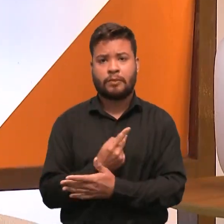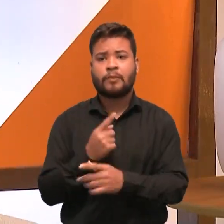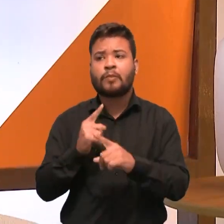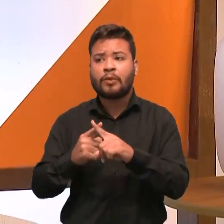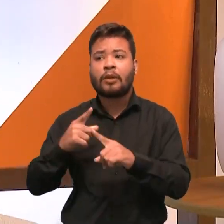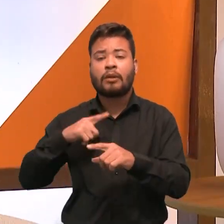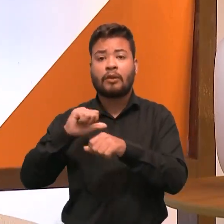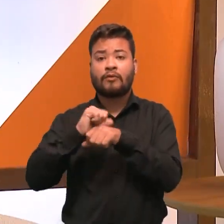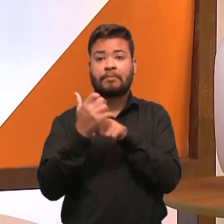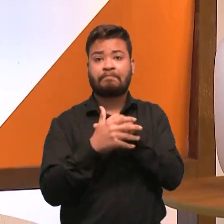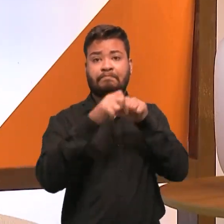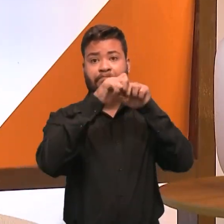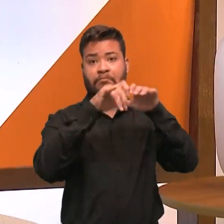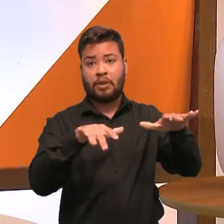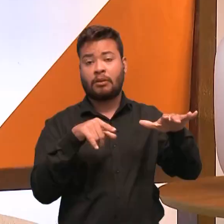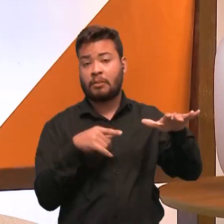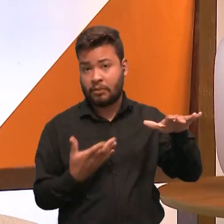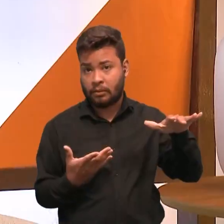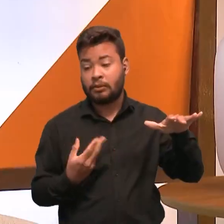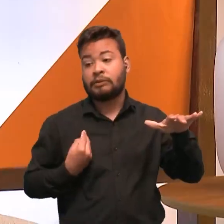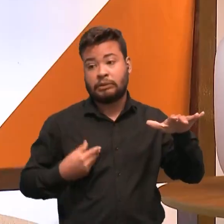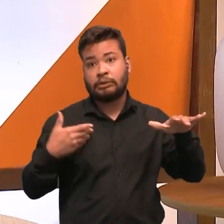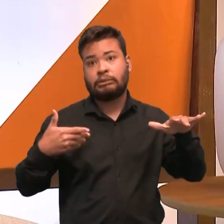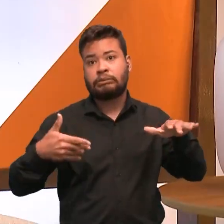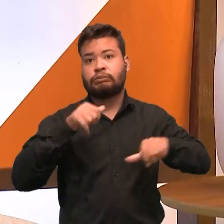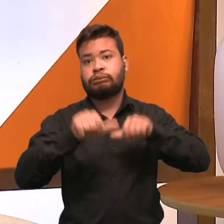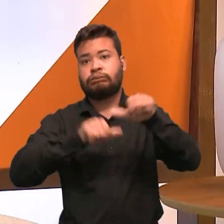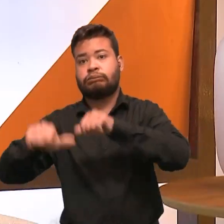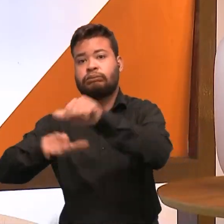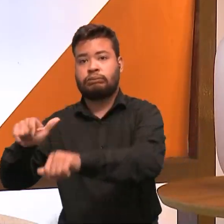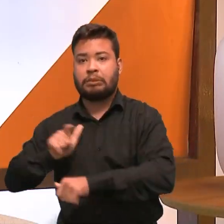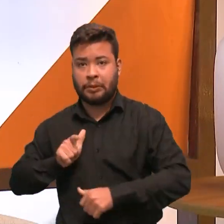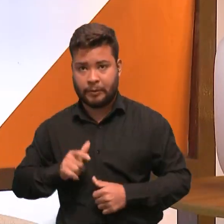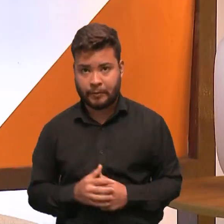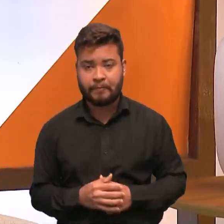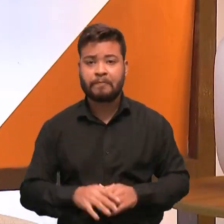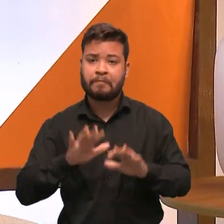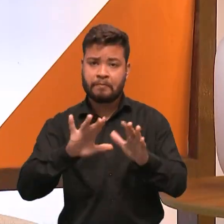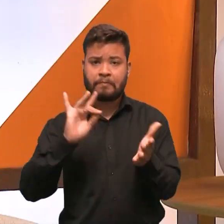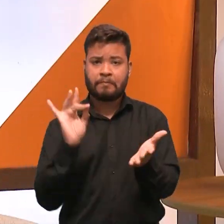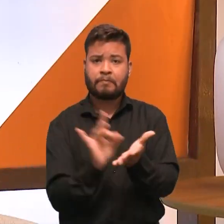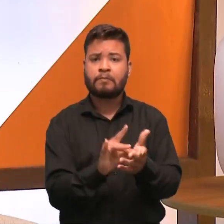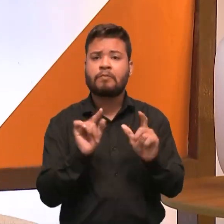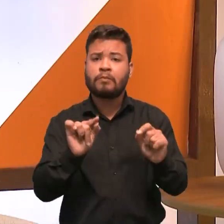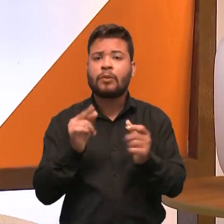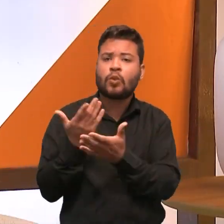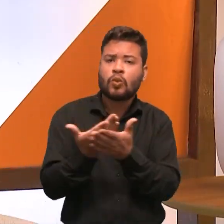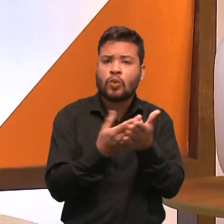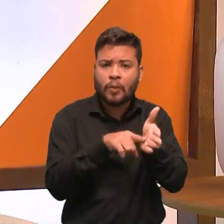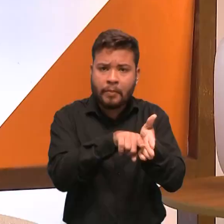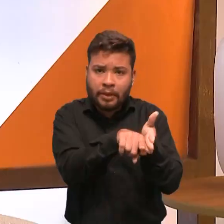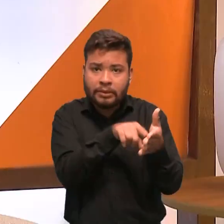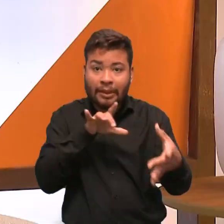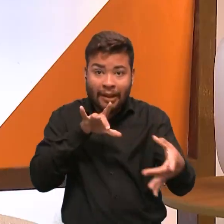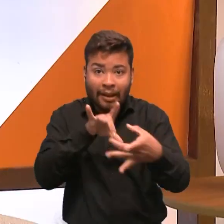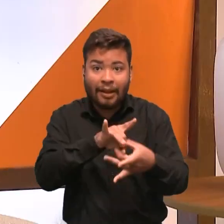então muita coisa aconteceu. Mas, na verdade, foi uma pesquisa em